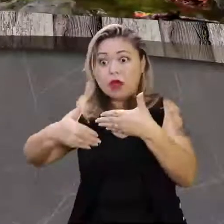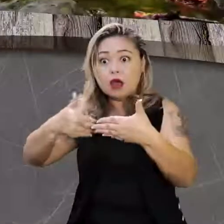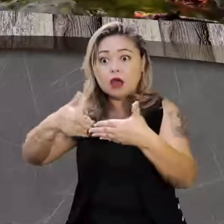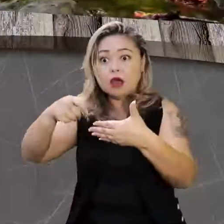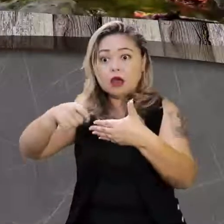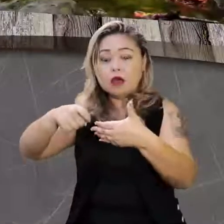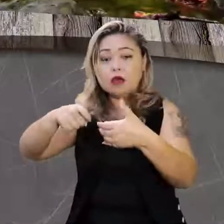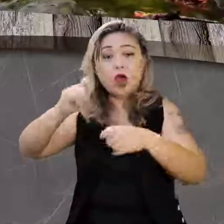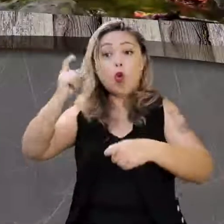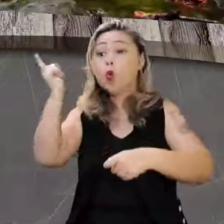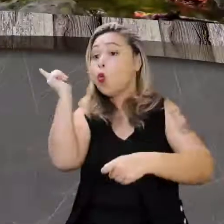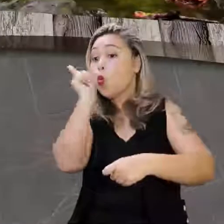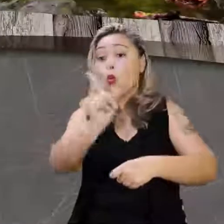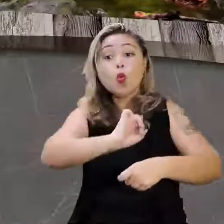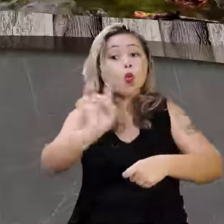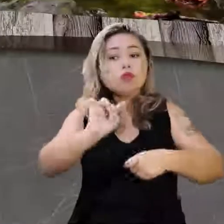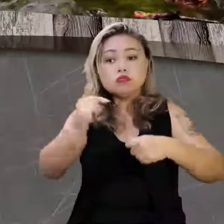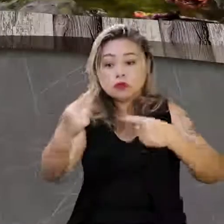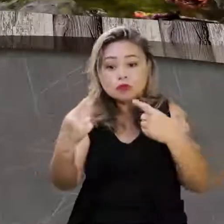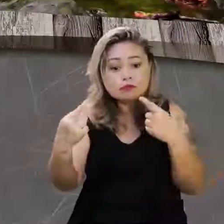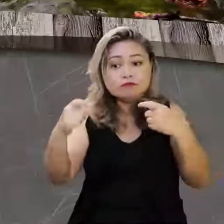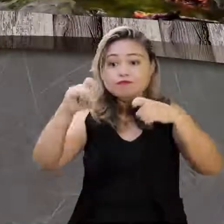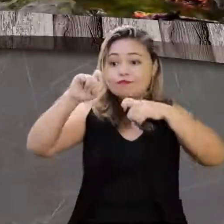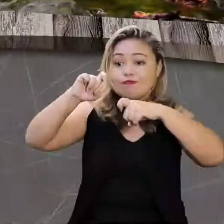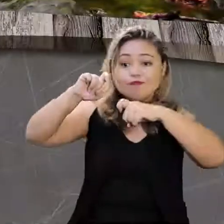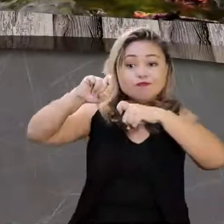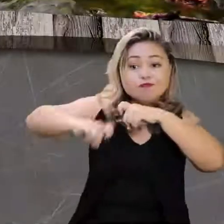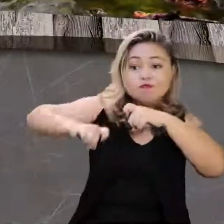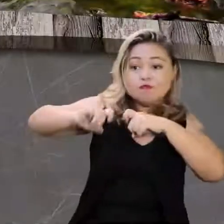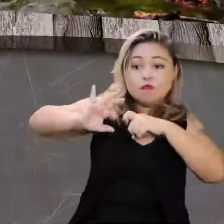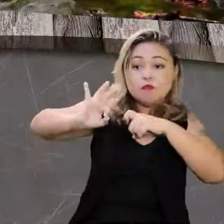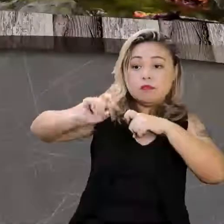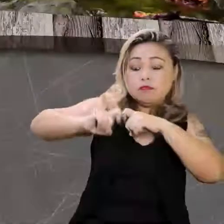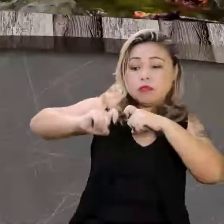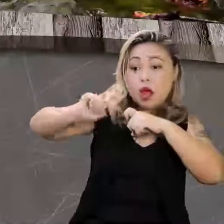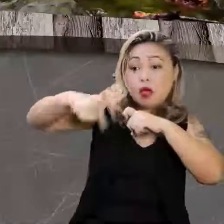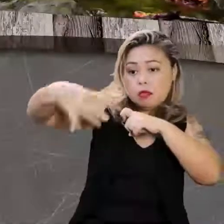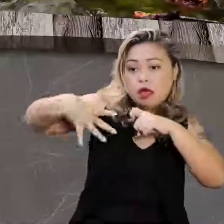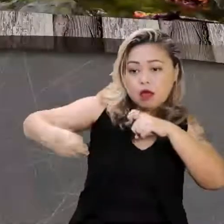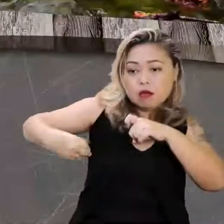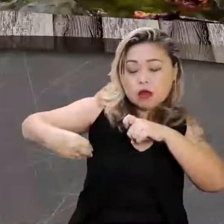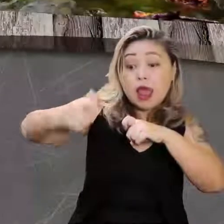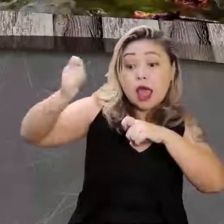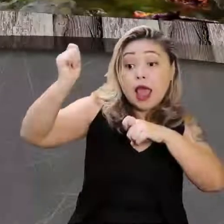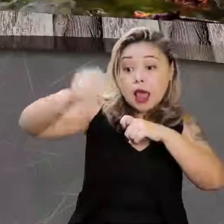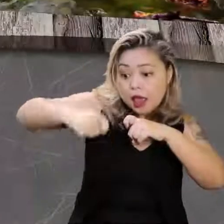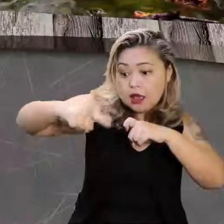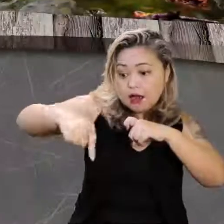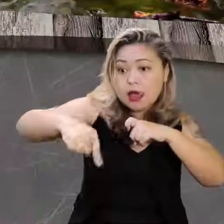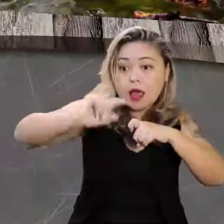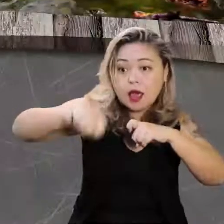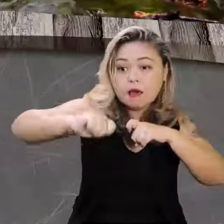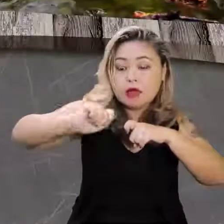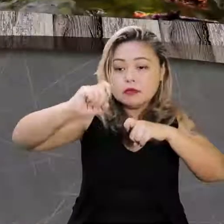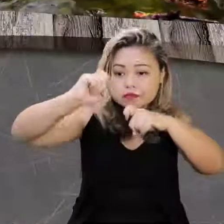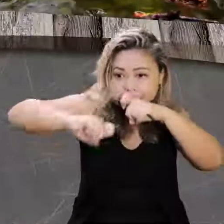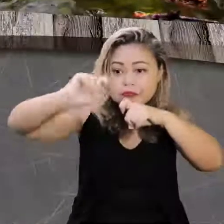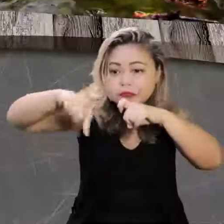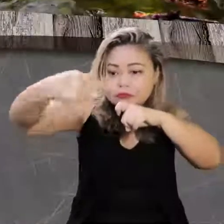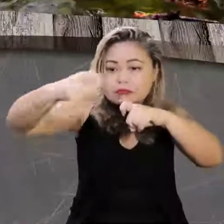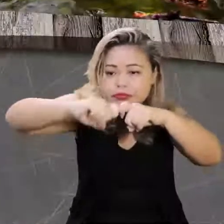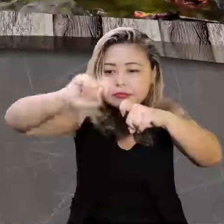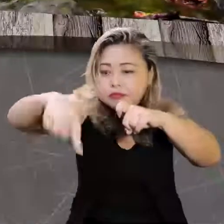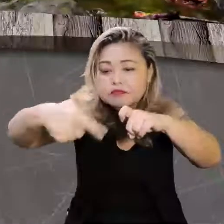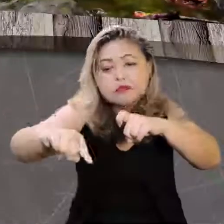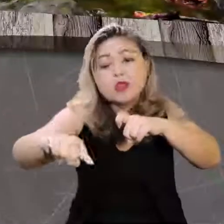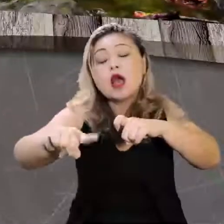nível, que não consegue mais intercruzar-se, e deixar descendentes também capazes de se reproduzir,